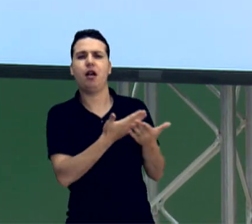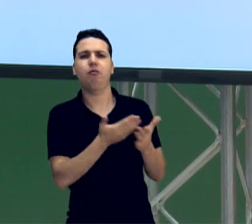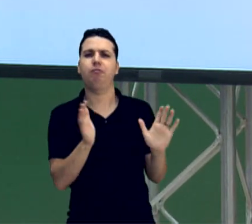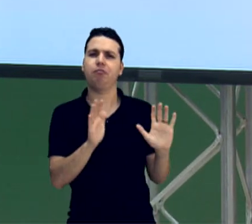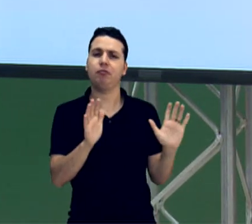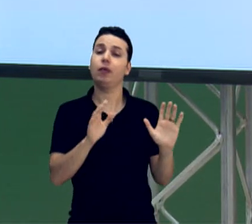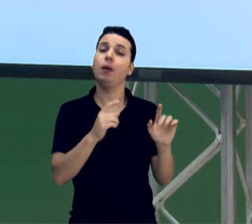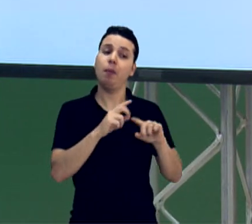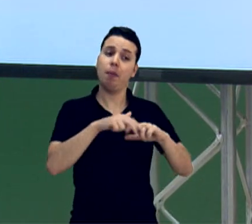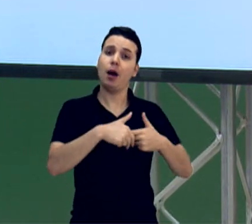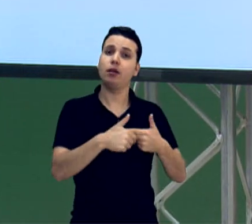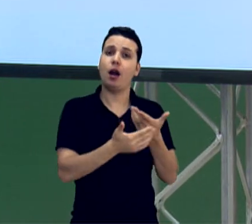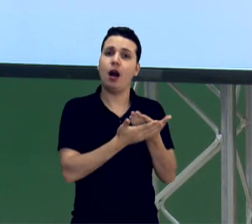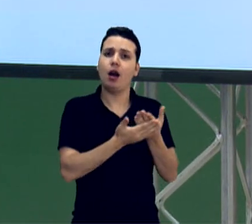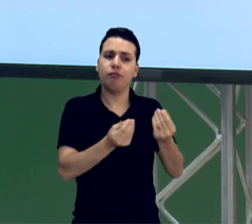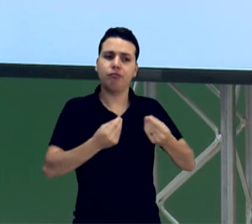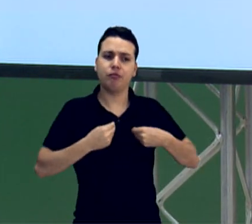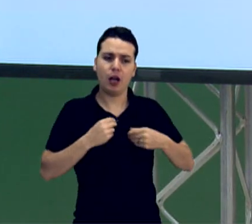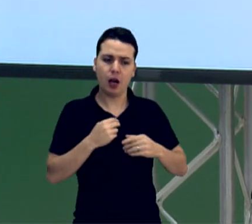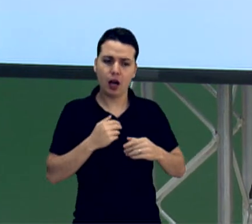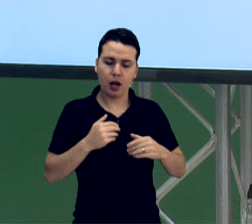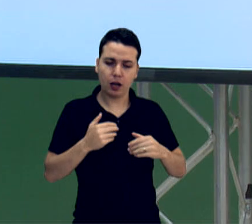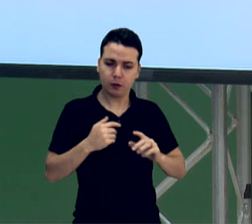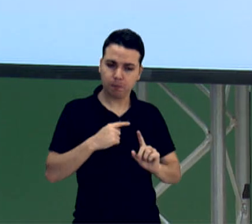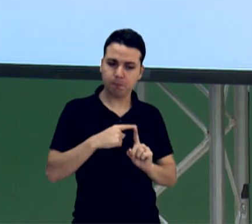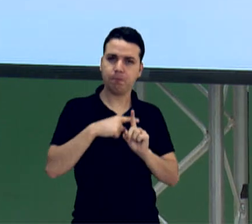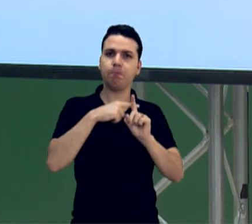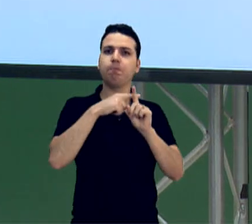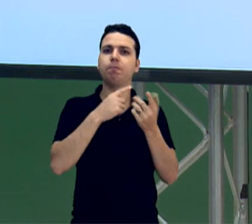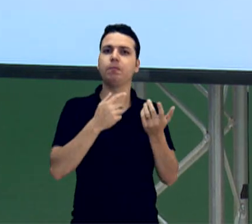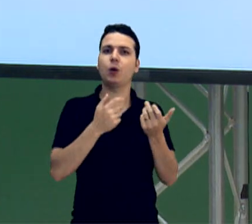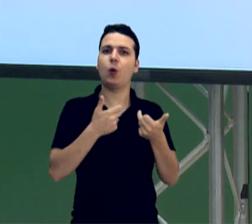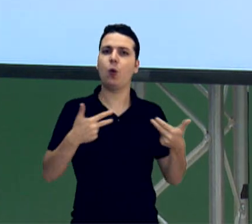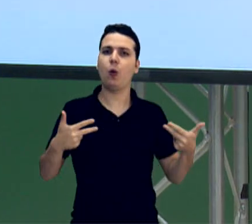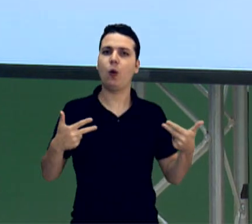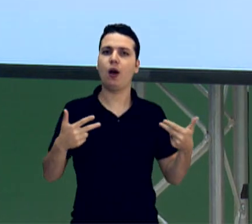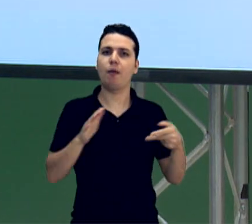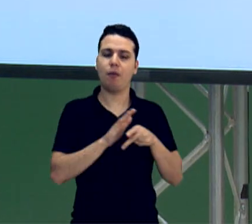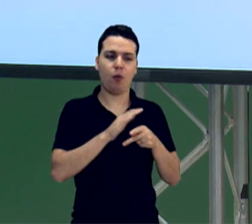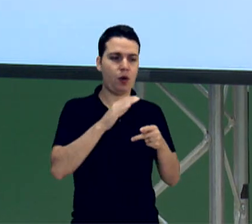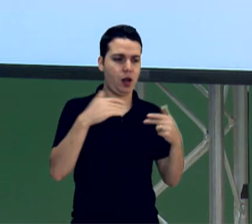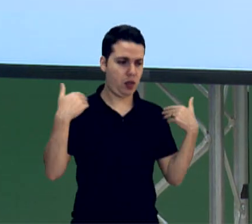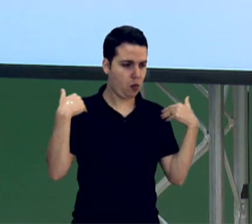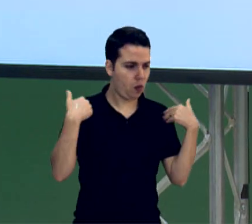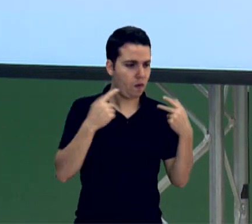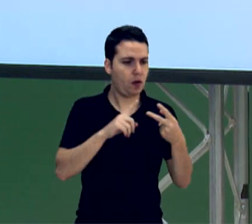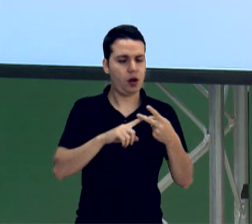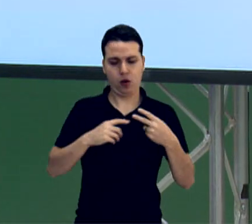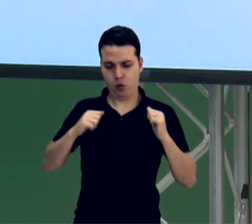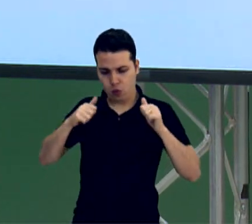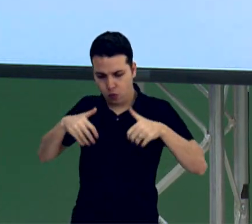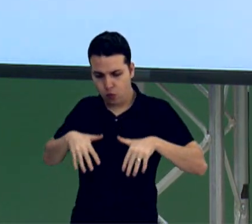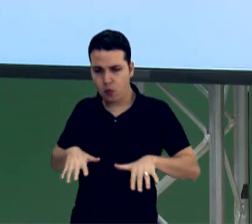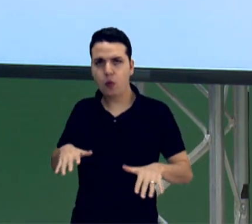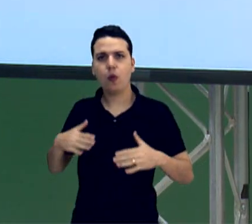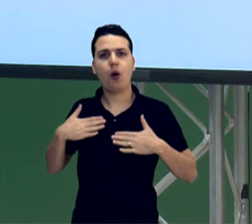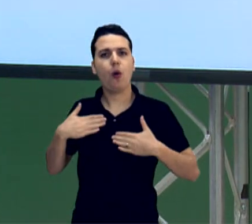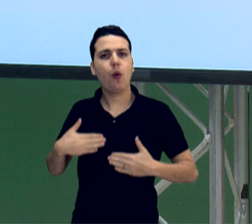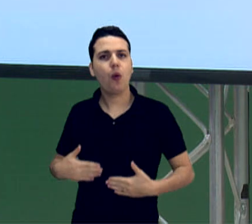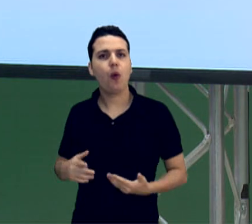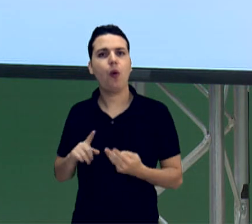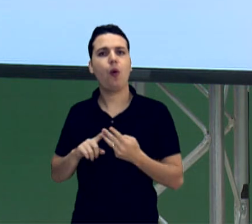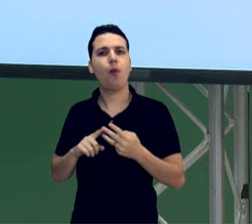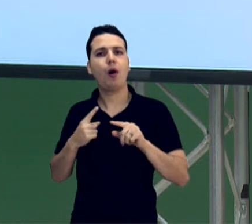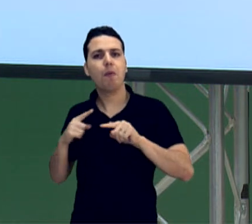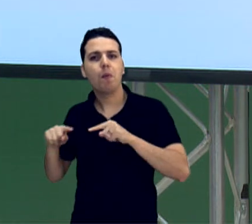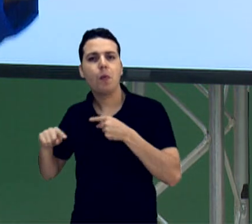contribuições não só para a educação física, mas tem a ver com cultura, com as artes, com o figurino, com a música, né? Cenário, onde é